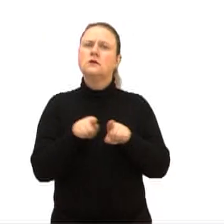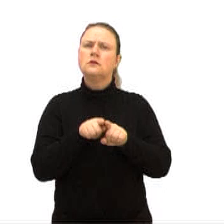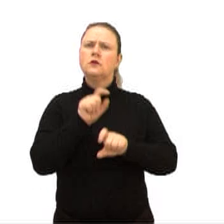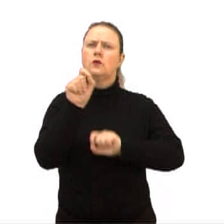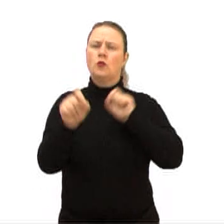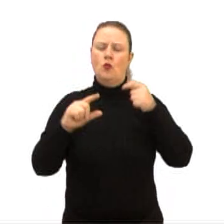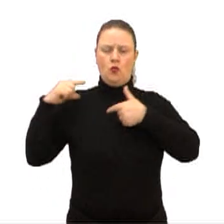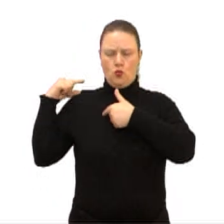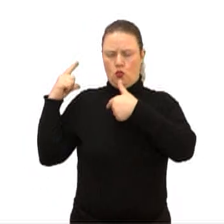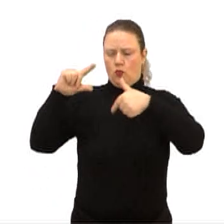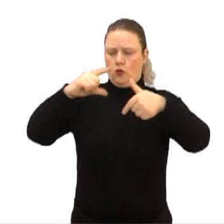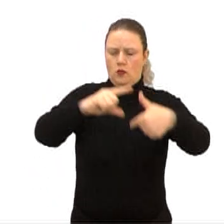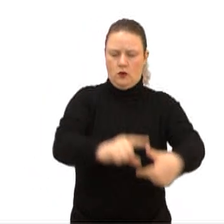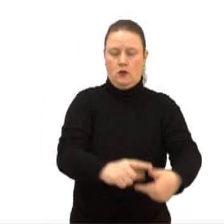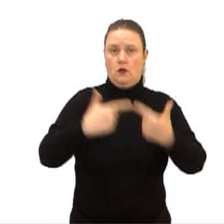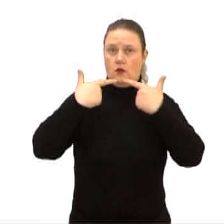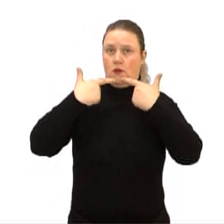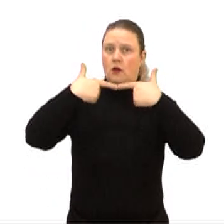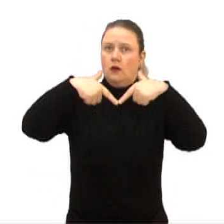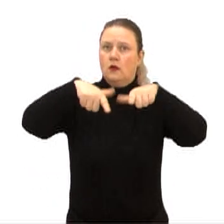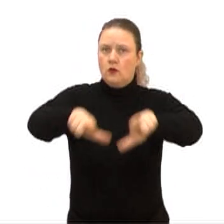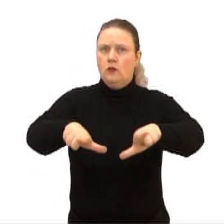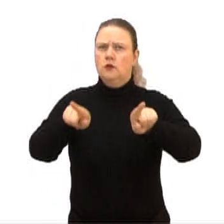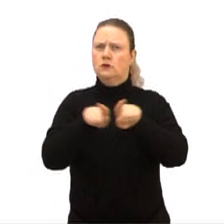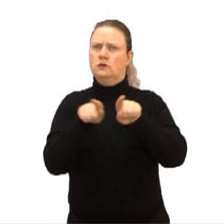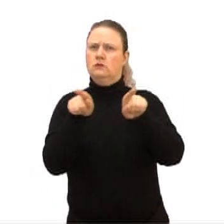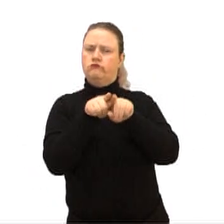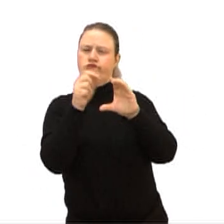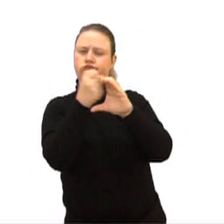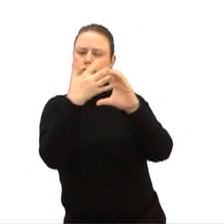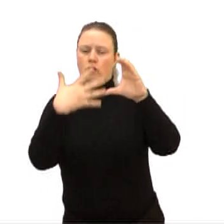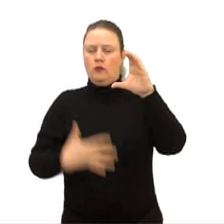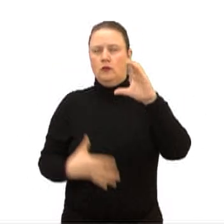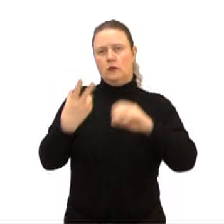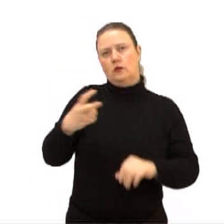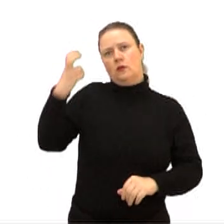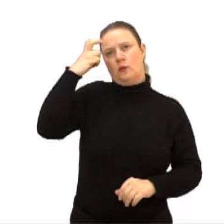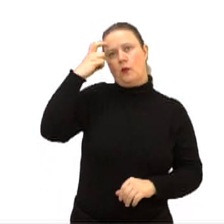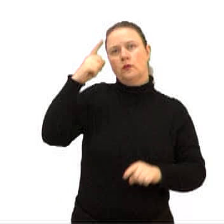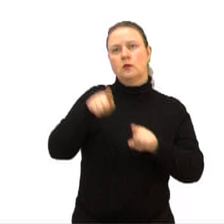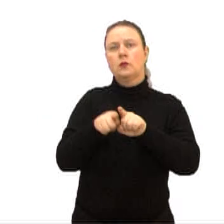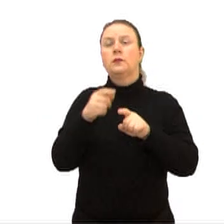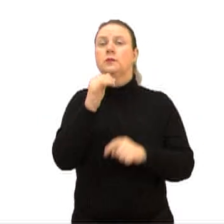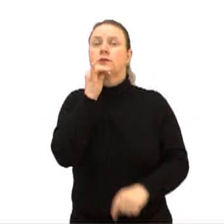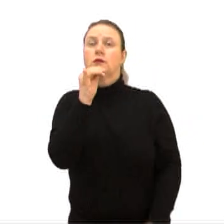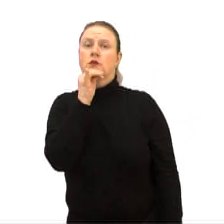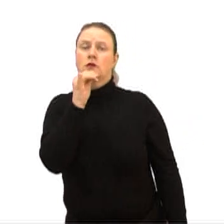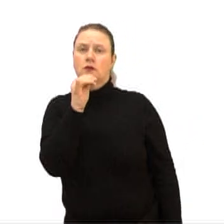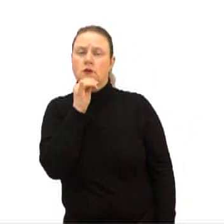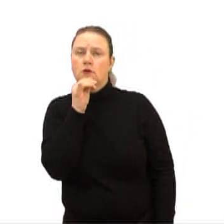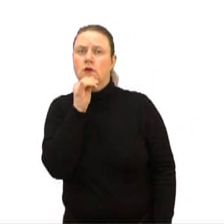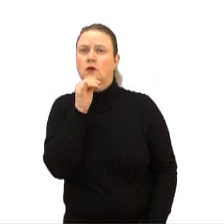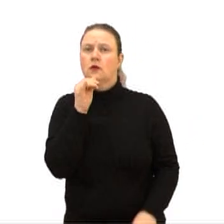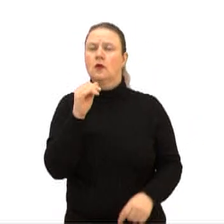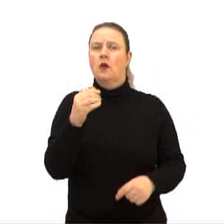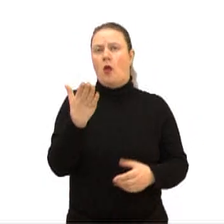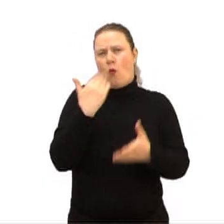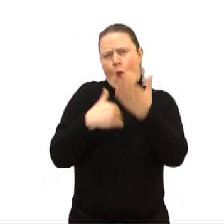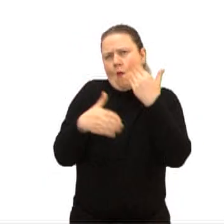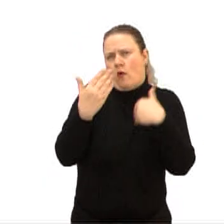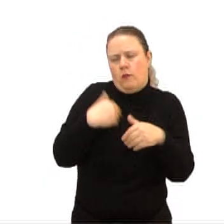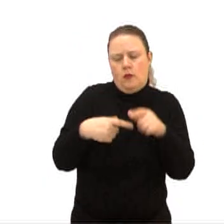esta tradição do idioma se assenta em outros aspectos culturais, como, por exemplo, o aspecto